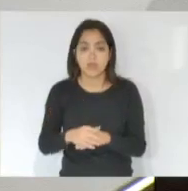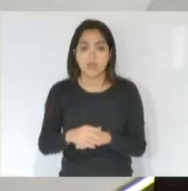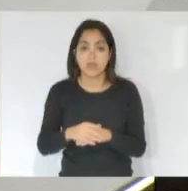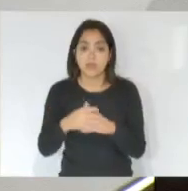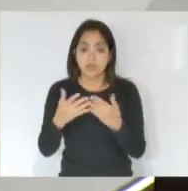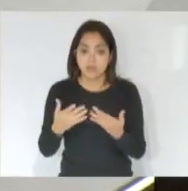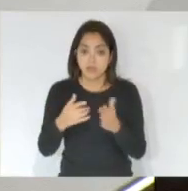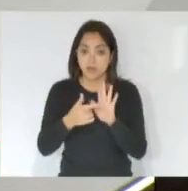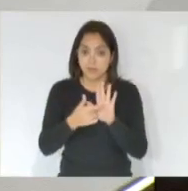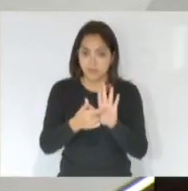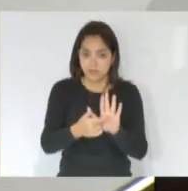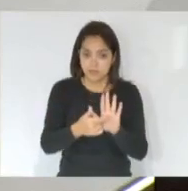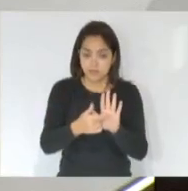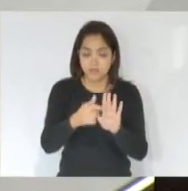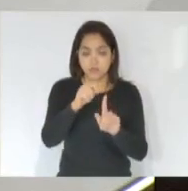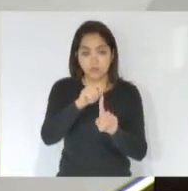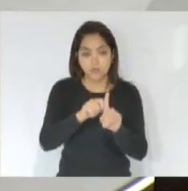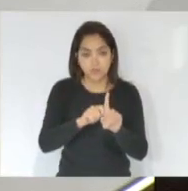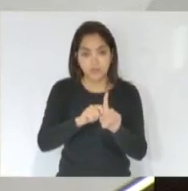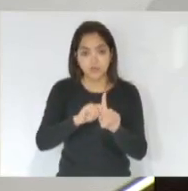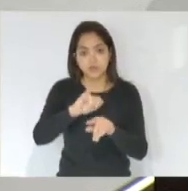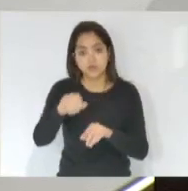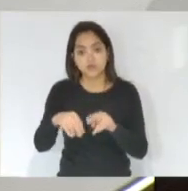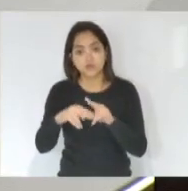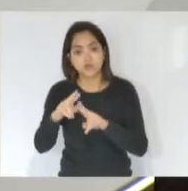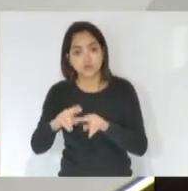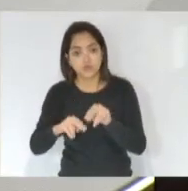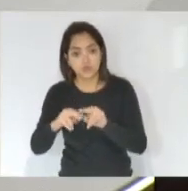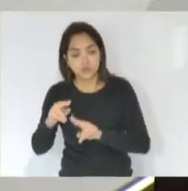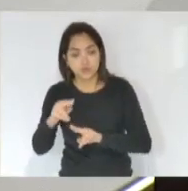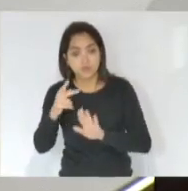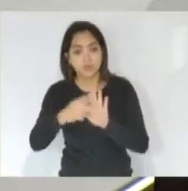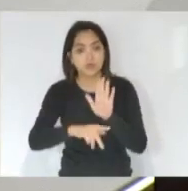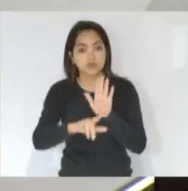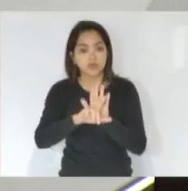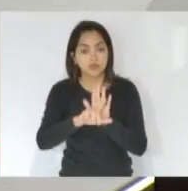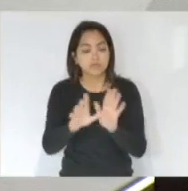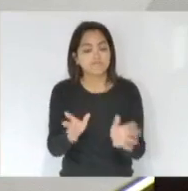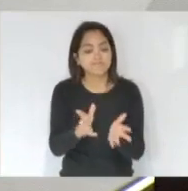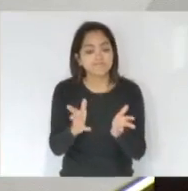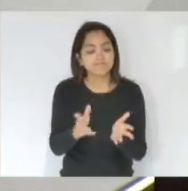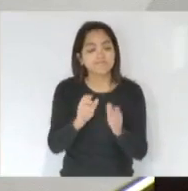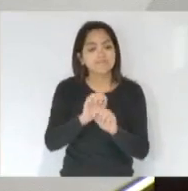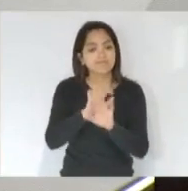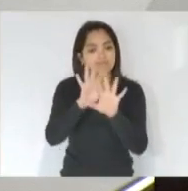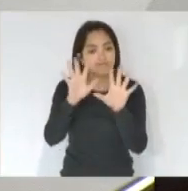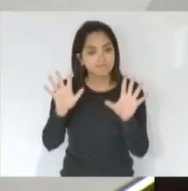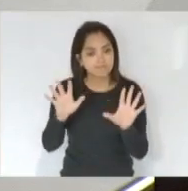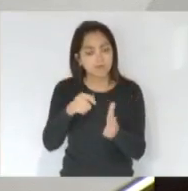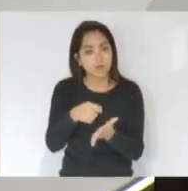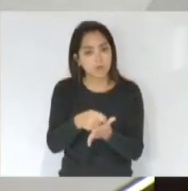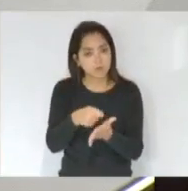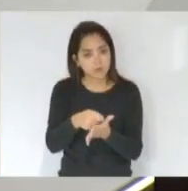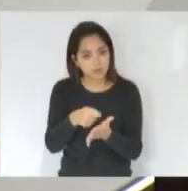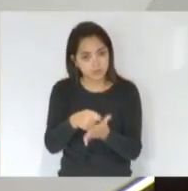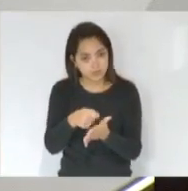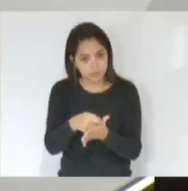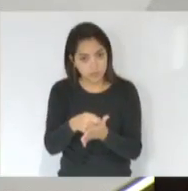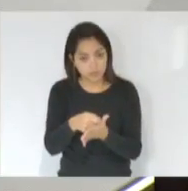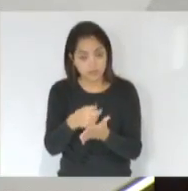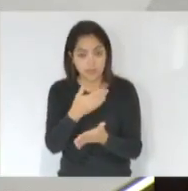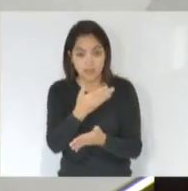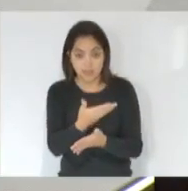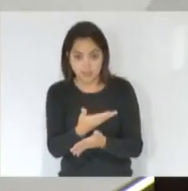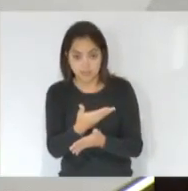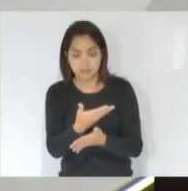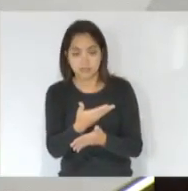Apresentei no mês de julho um projeto de lei que pretende incentivar a transparência, obrigando a tais instituições a